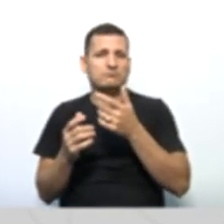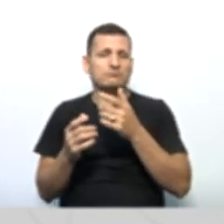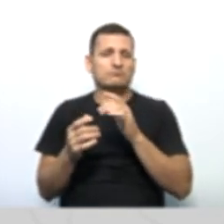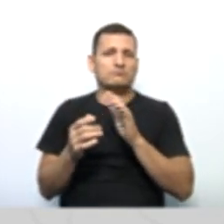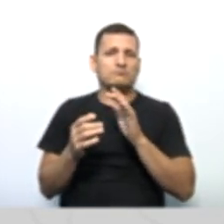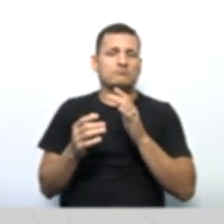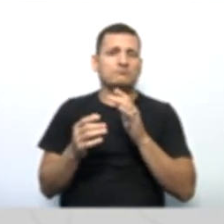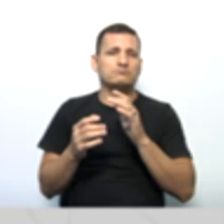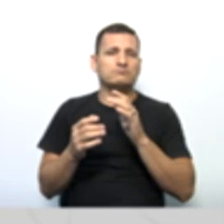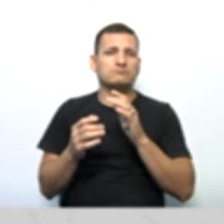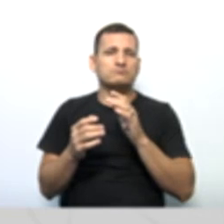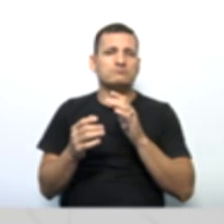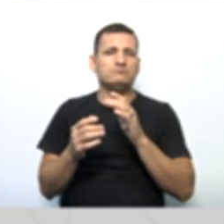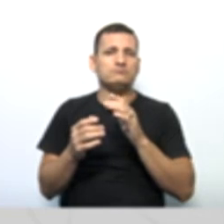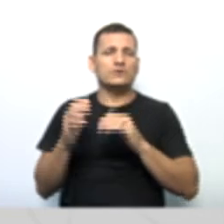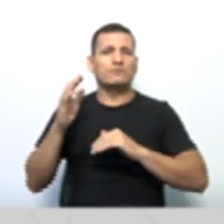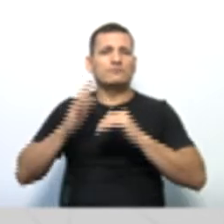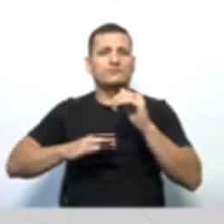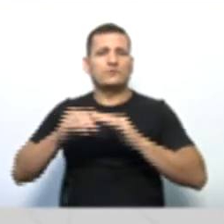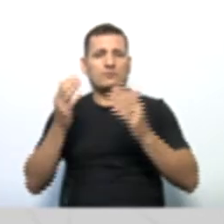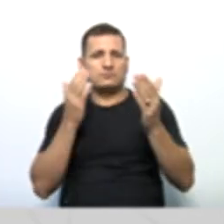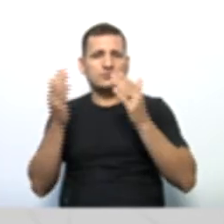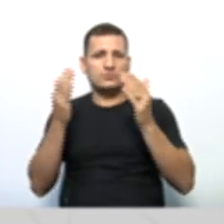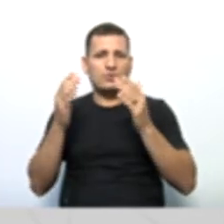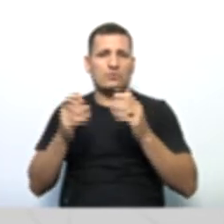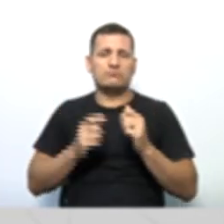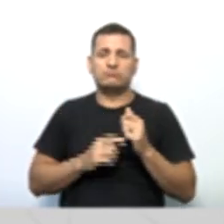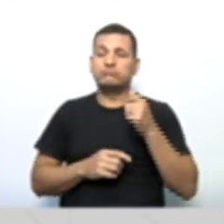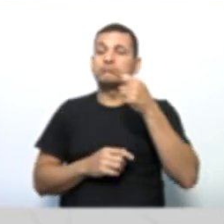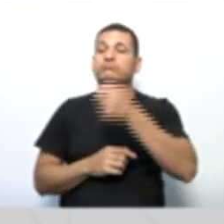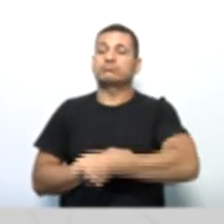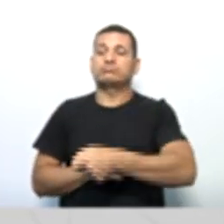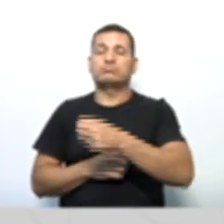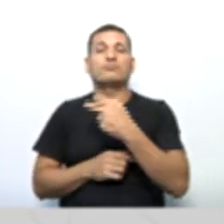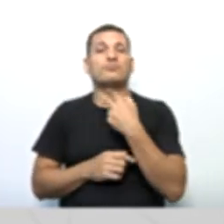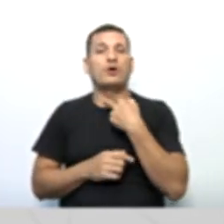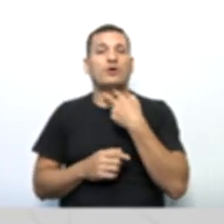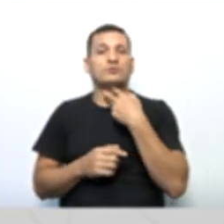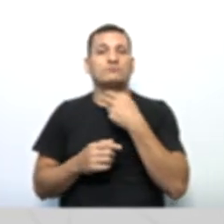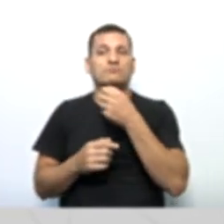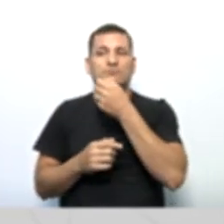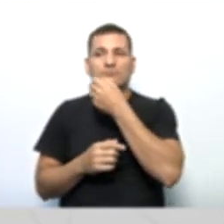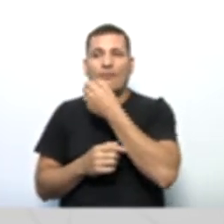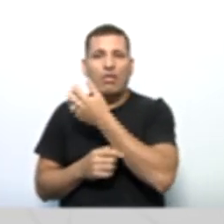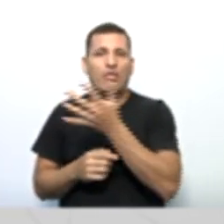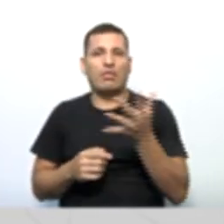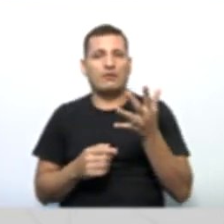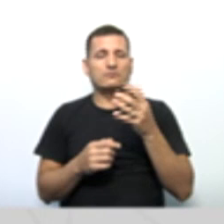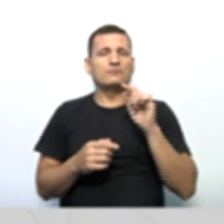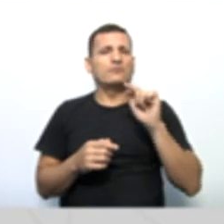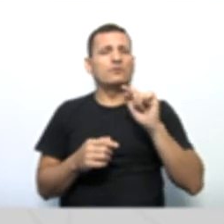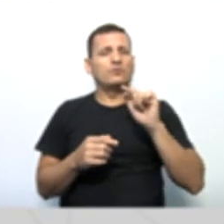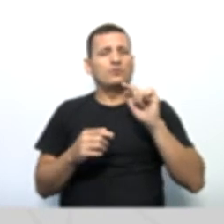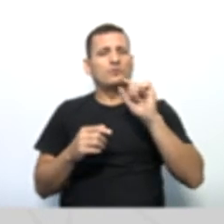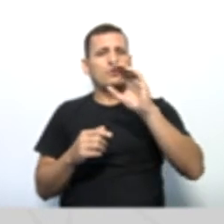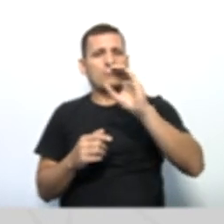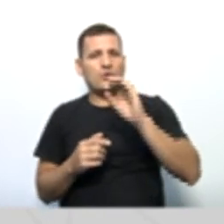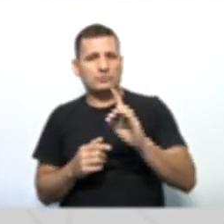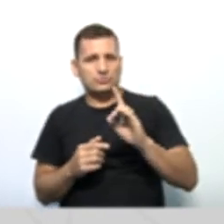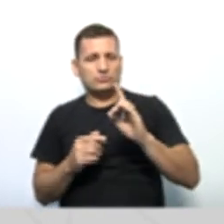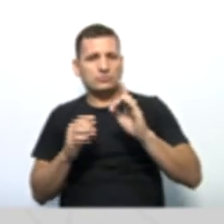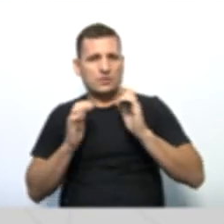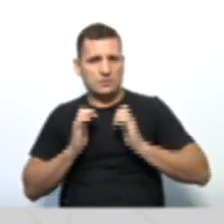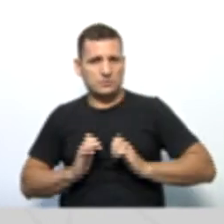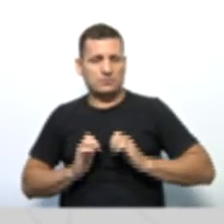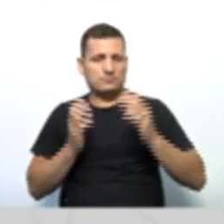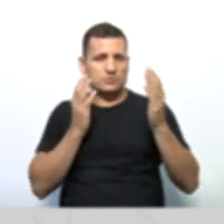do sigilo ao profissional psicólogo. Está lá no Código de Ética Profissional do psicólogo que ele é